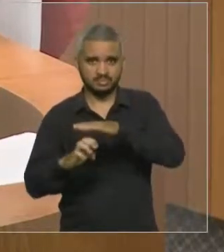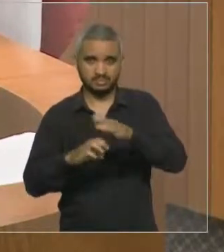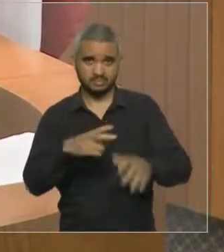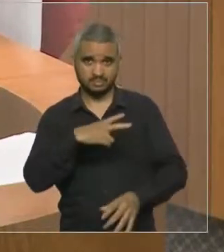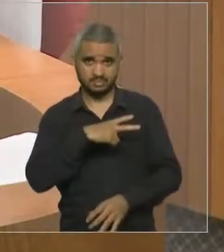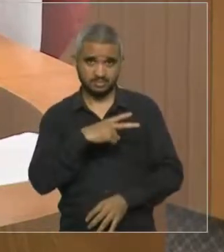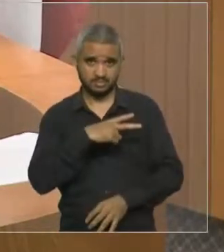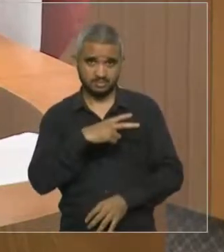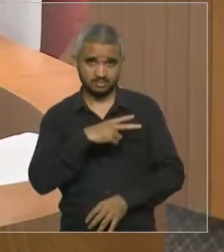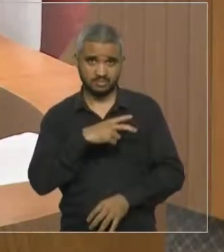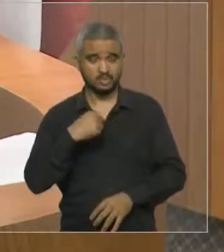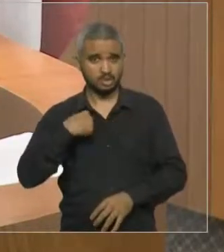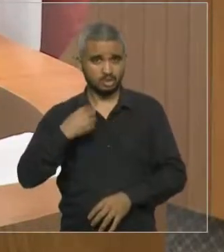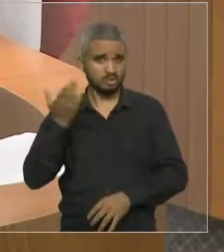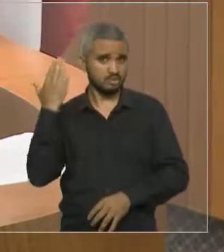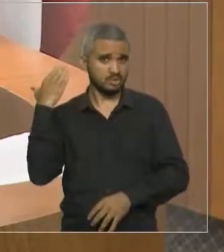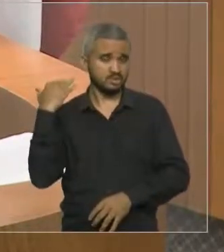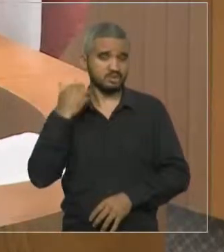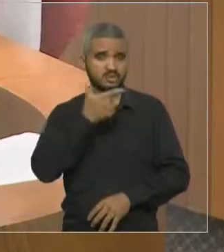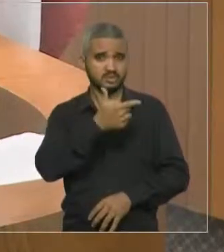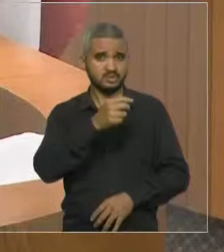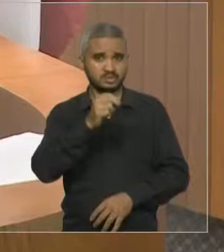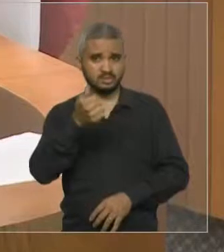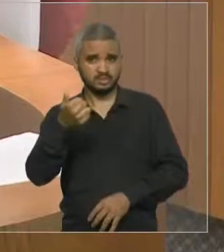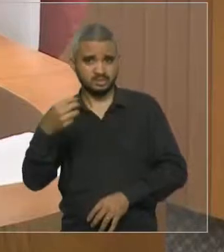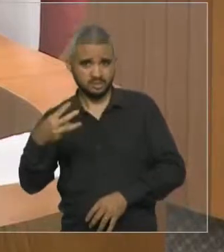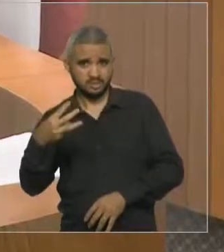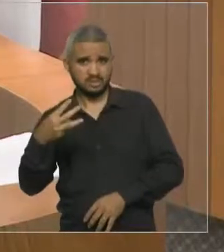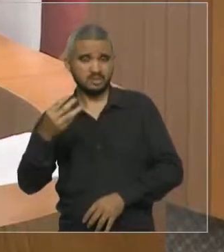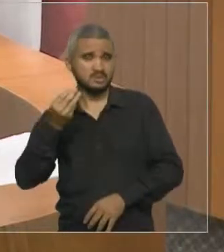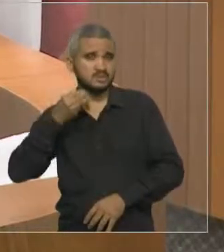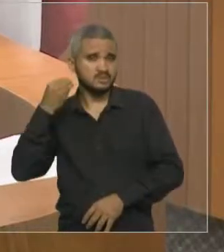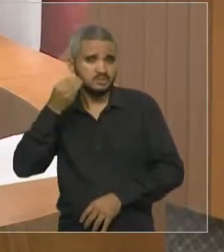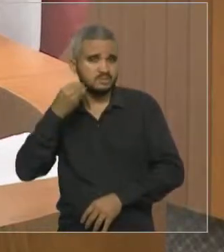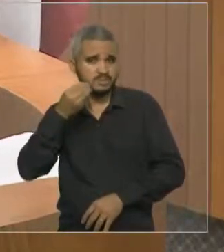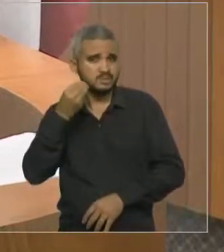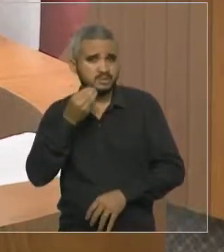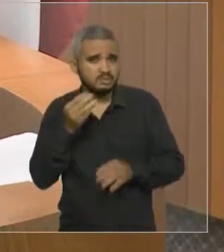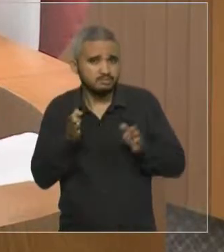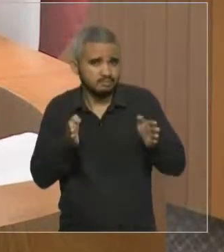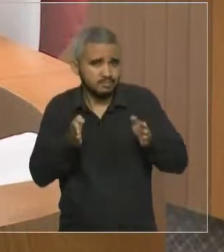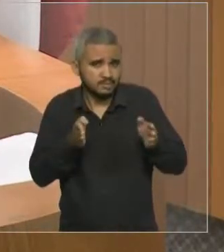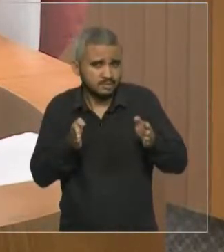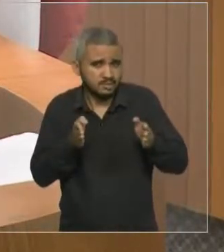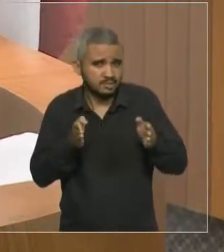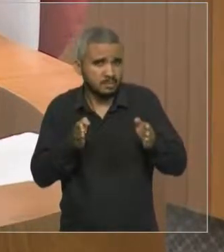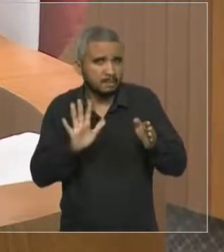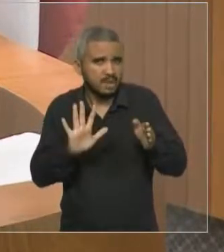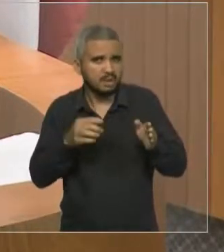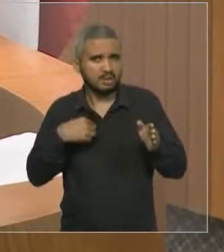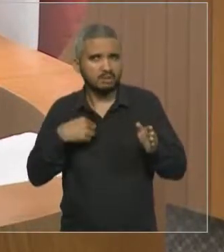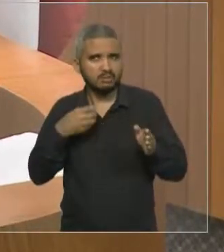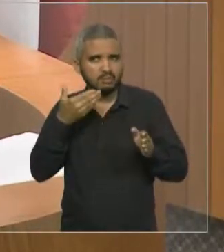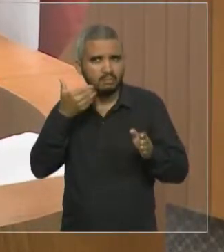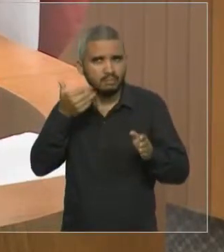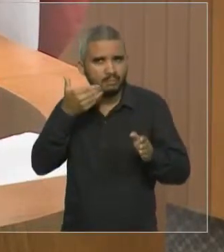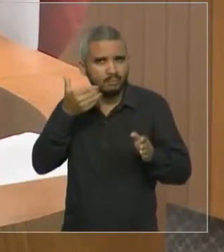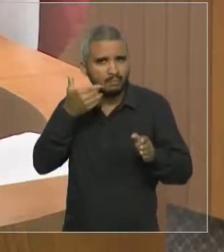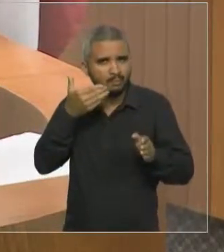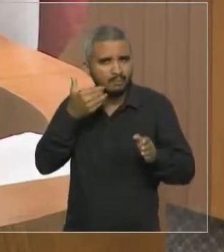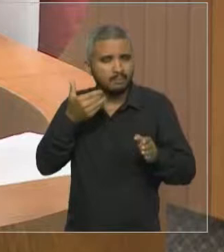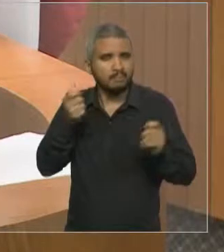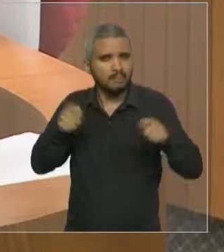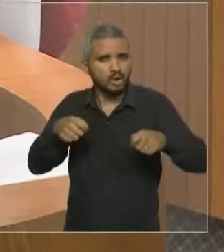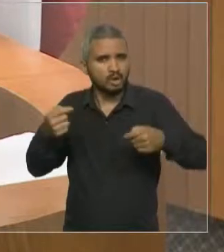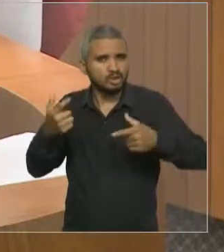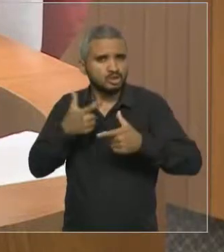gestão que eu tive no período 2003 uma experiência curta mas que conseguiu colocar nos num patamar de discussão dos